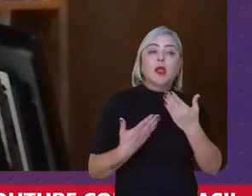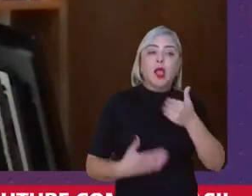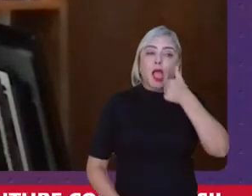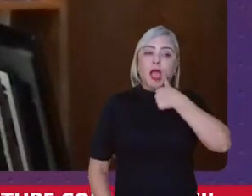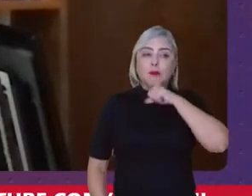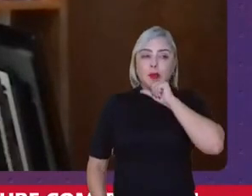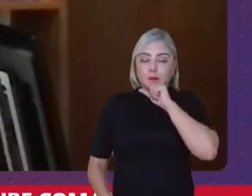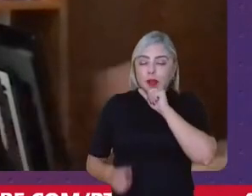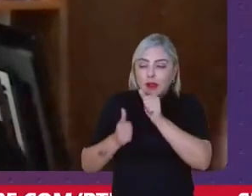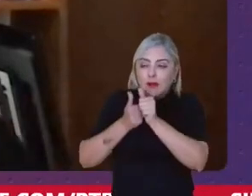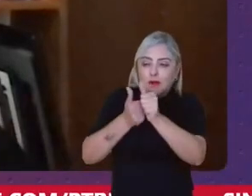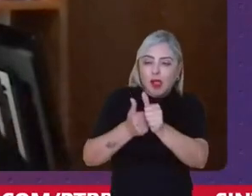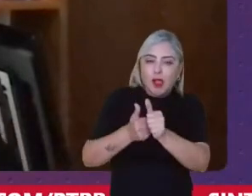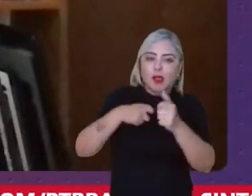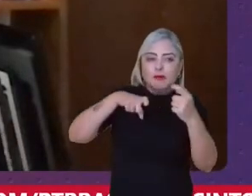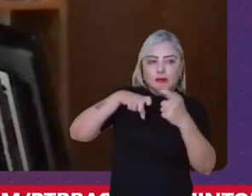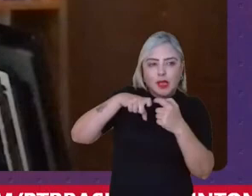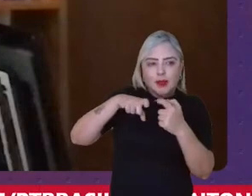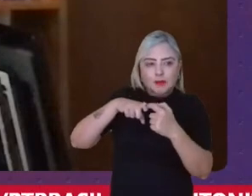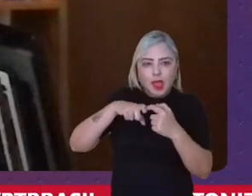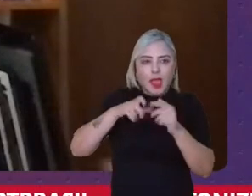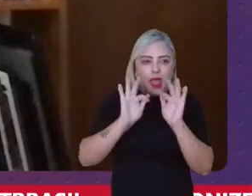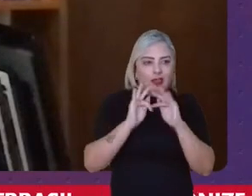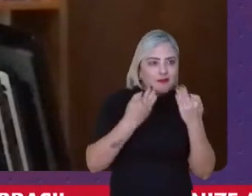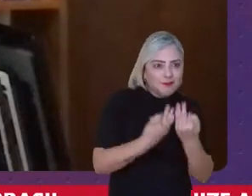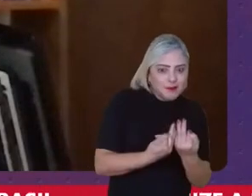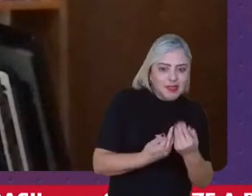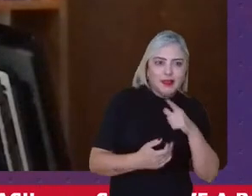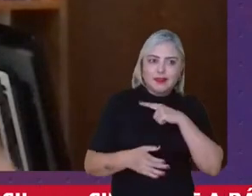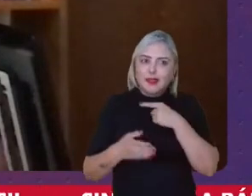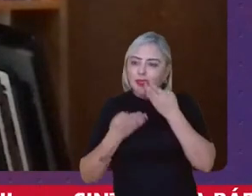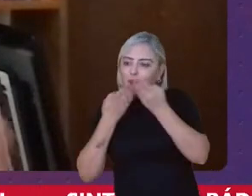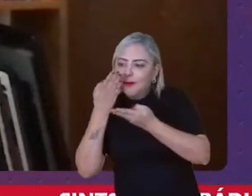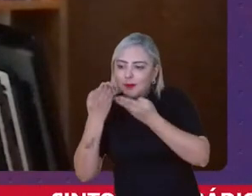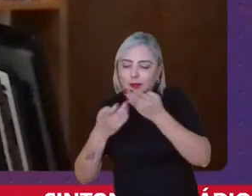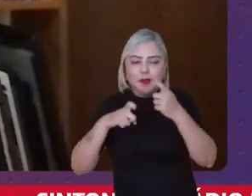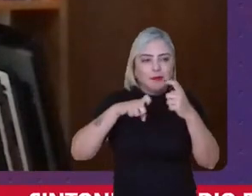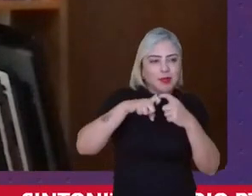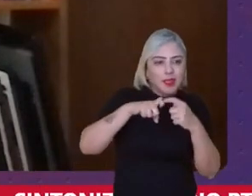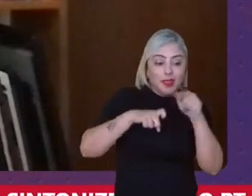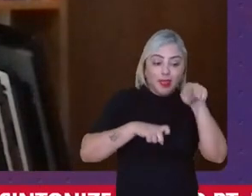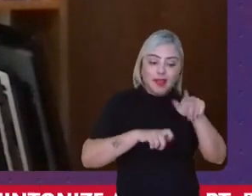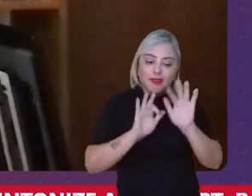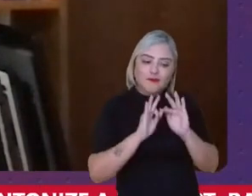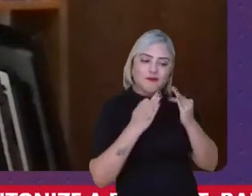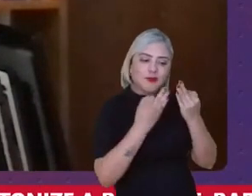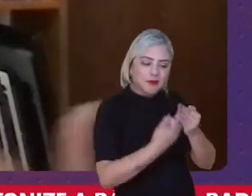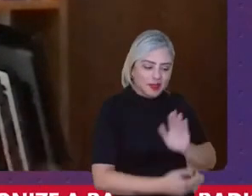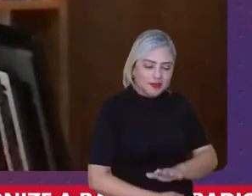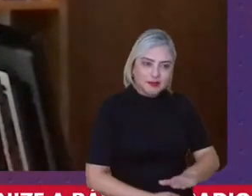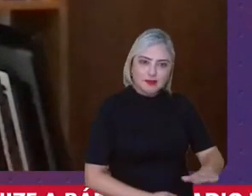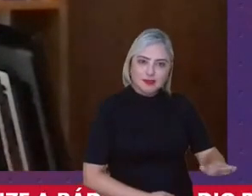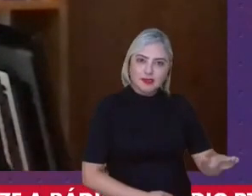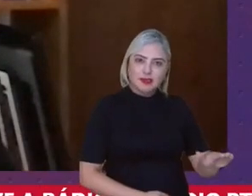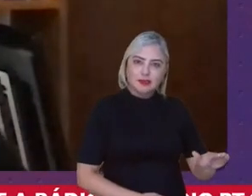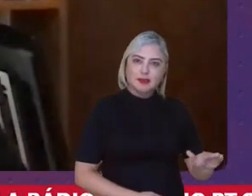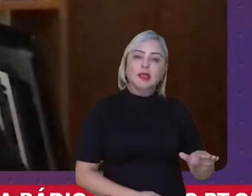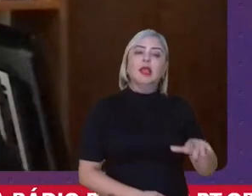mãe é acompanhada, como os irmãozinhos estão indo no médico, também essa família, essas crianças